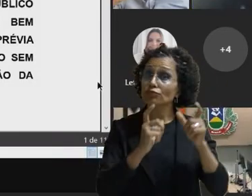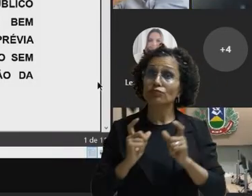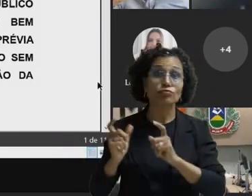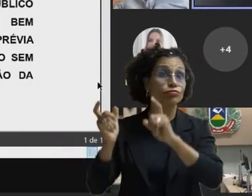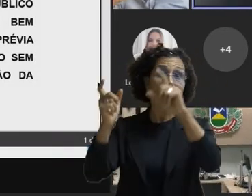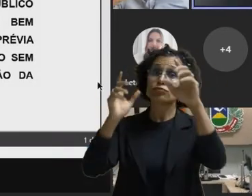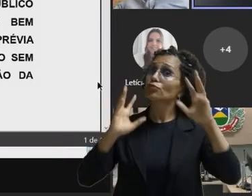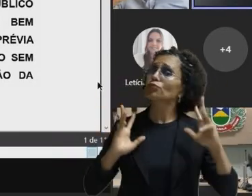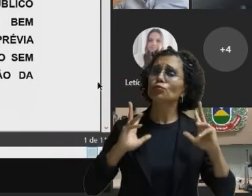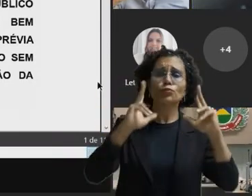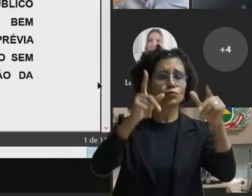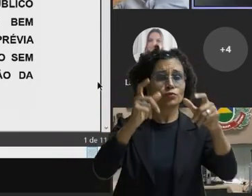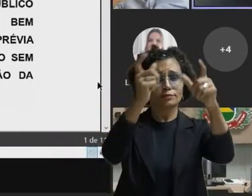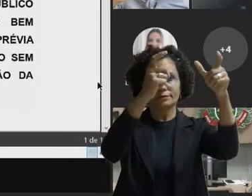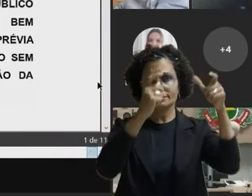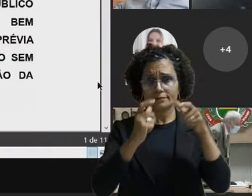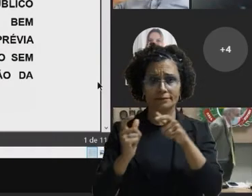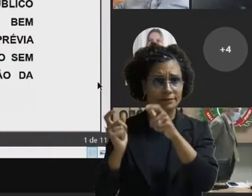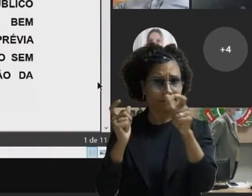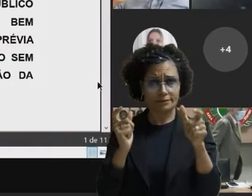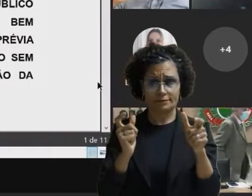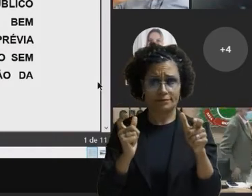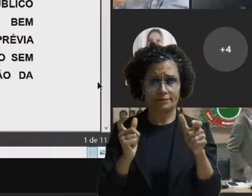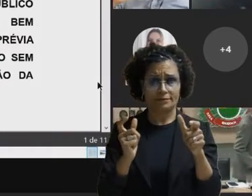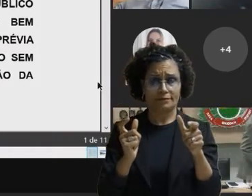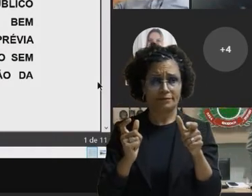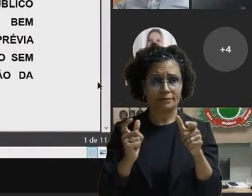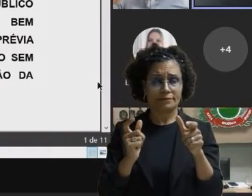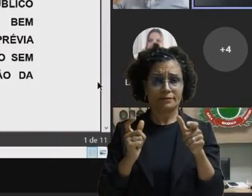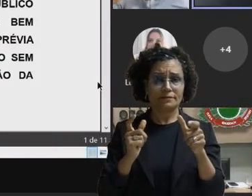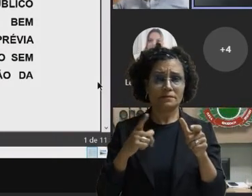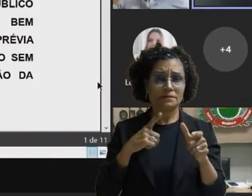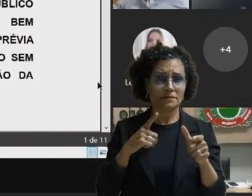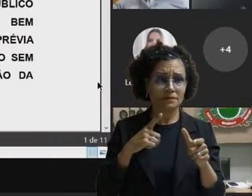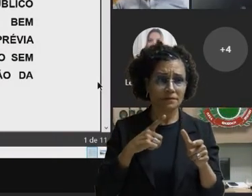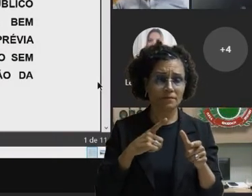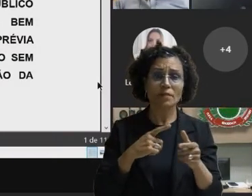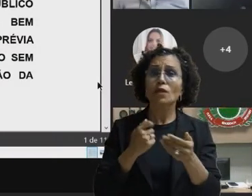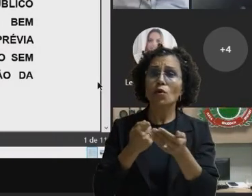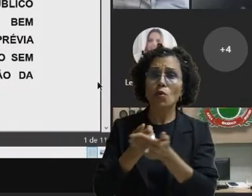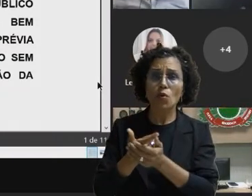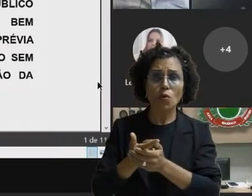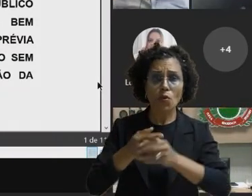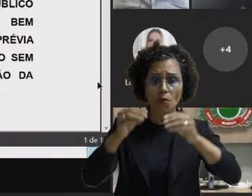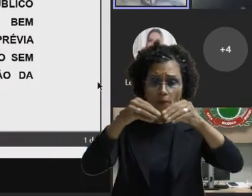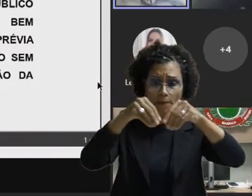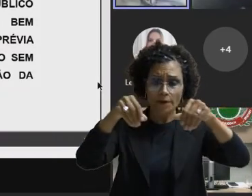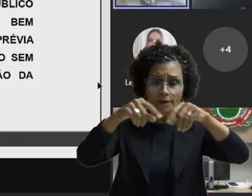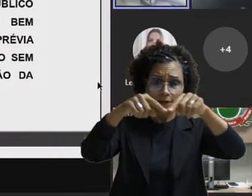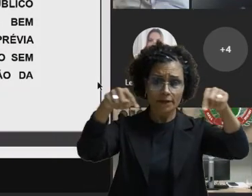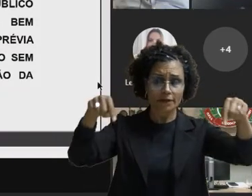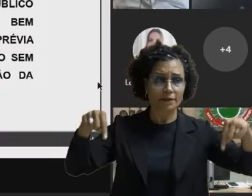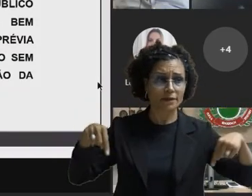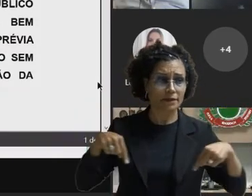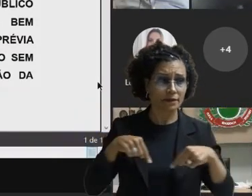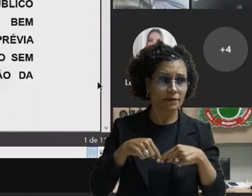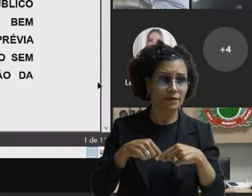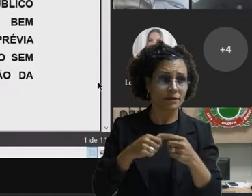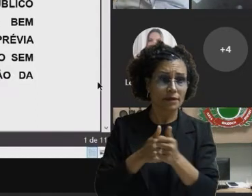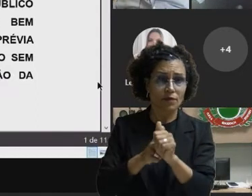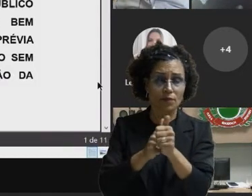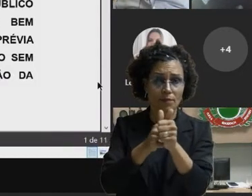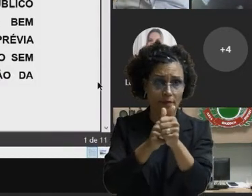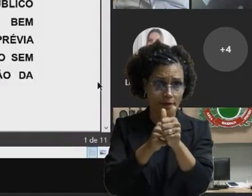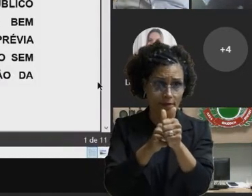Em todos os lugares. Ela era para isso, e não houve compra de terrenos em outros lugares para isso. Portanto, acompanho a